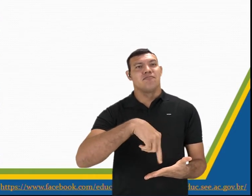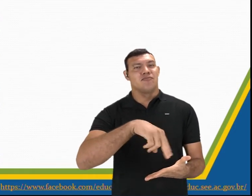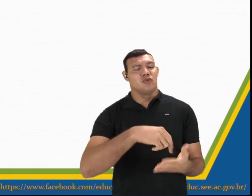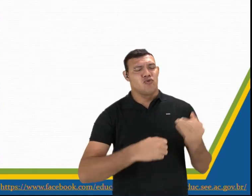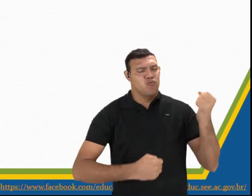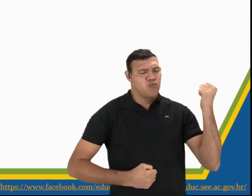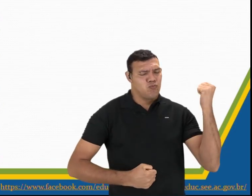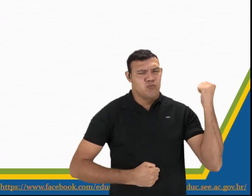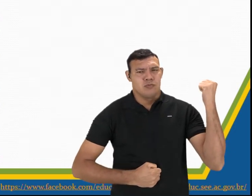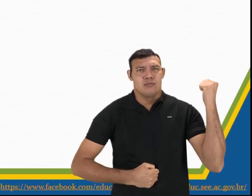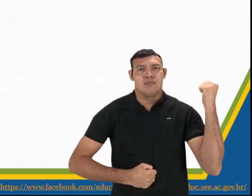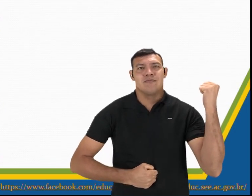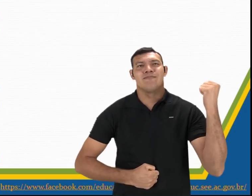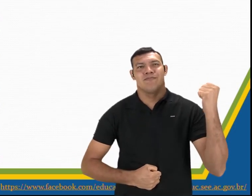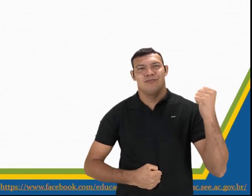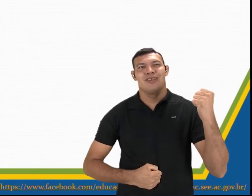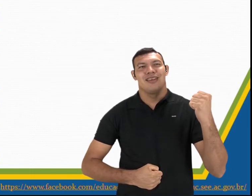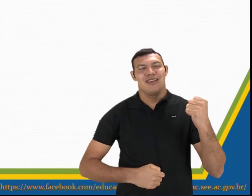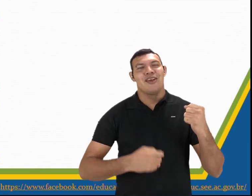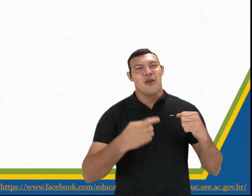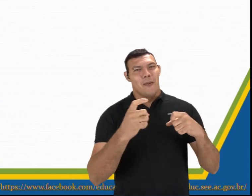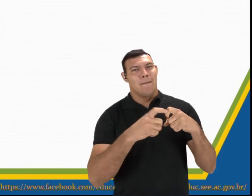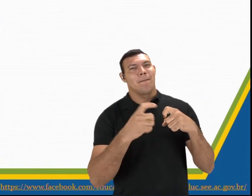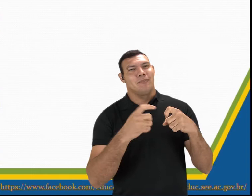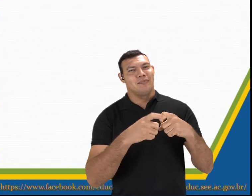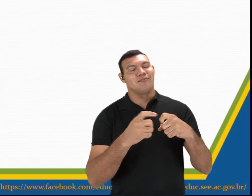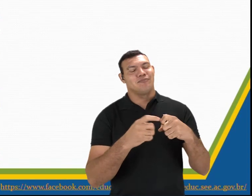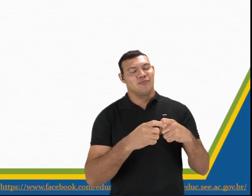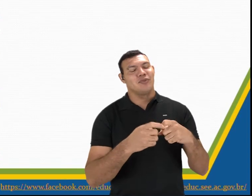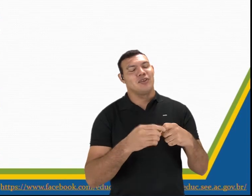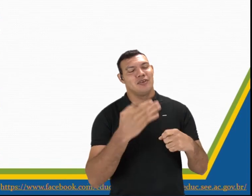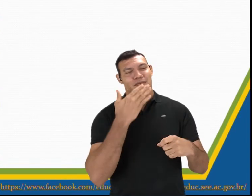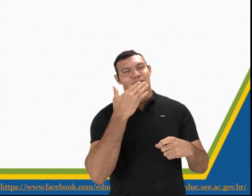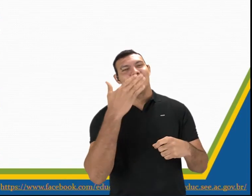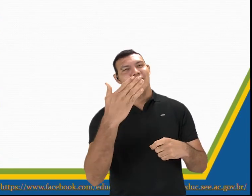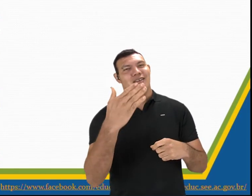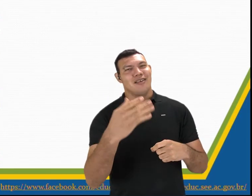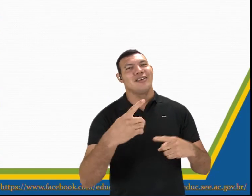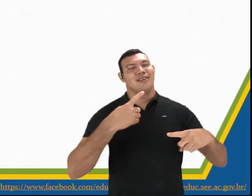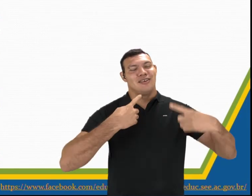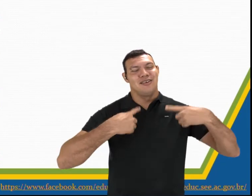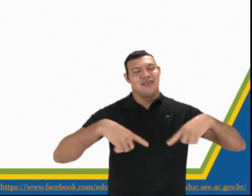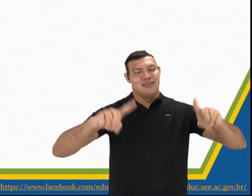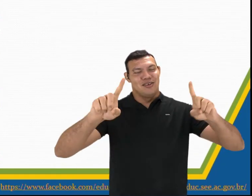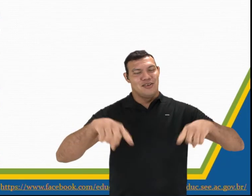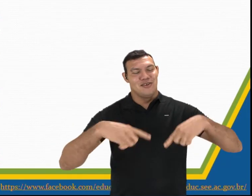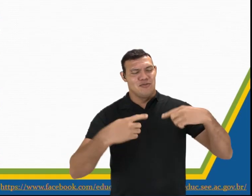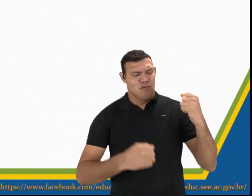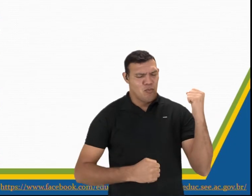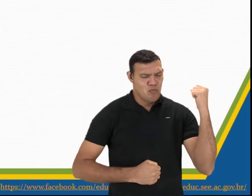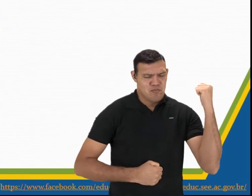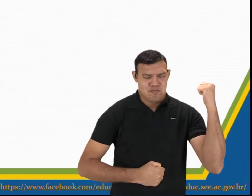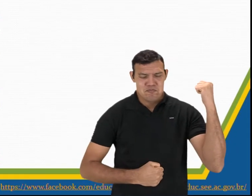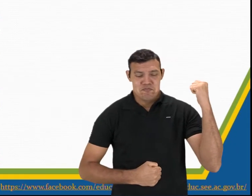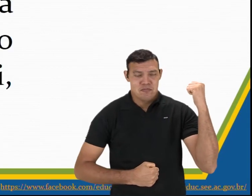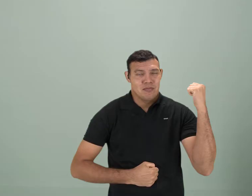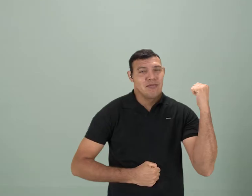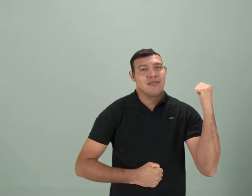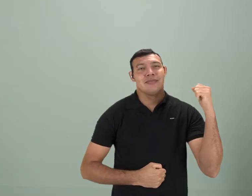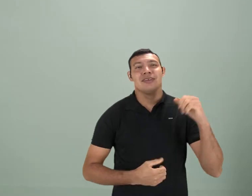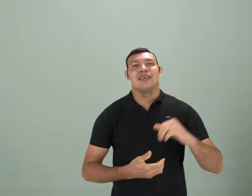pelo médico que cuidou dela. Foi quando ela disse: bota música, bota um forró pé de serra,